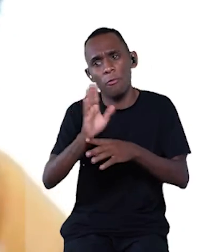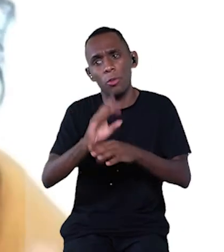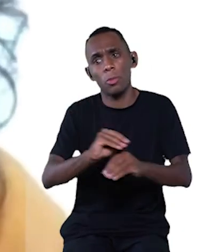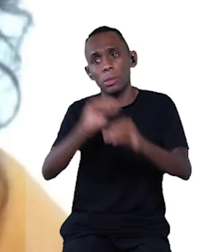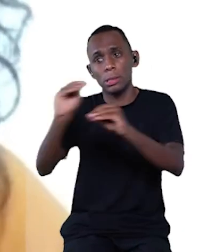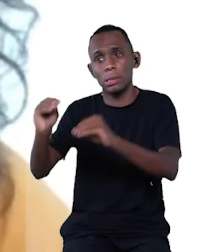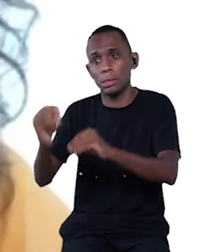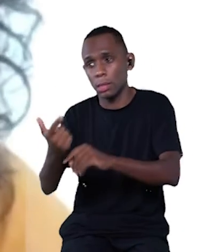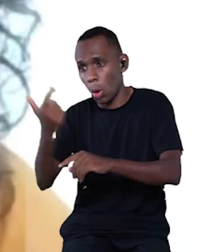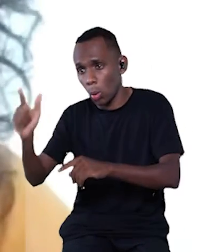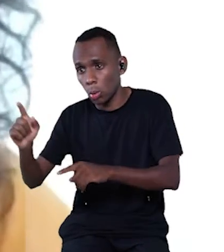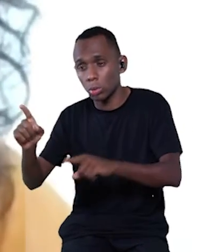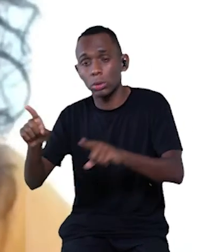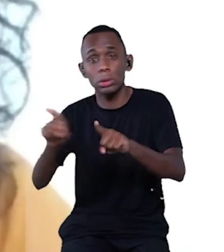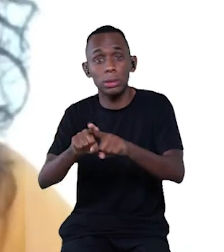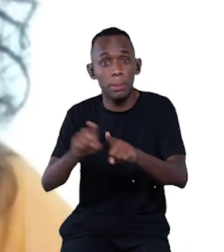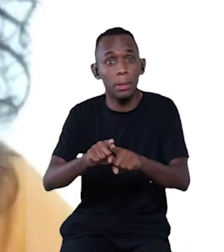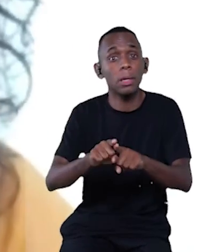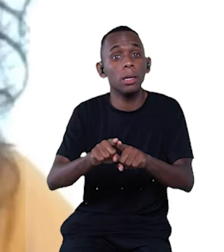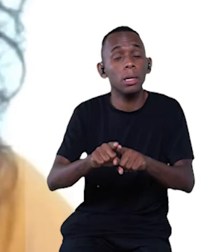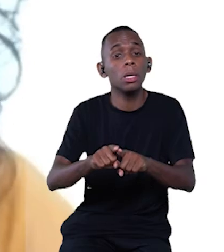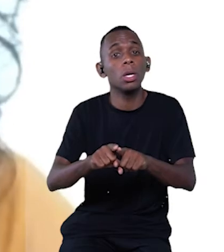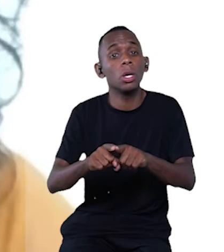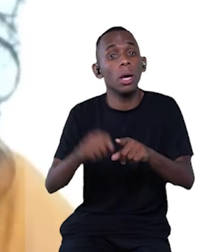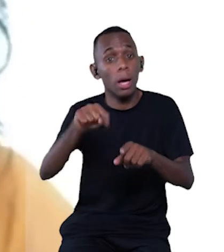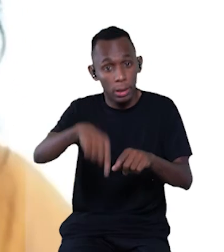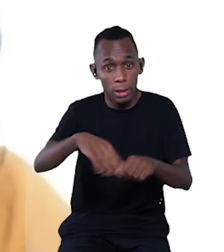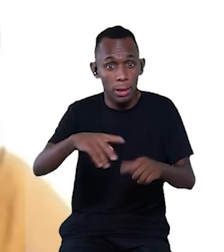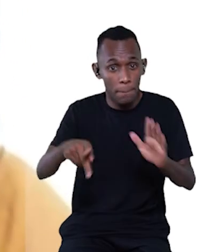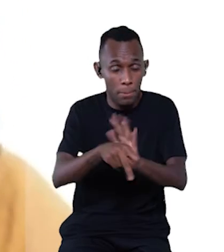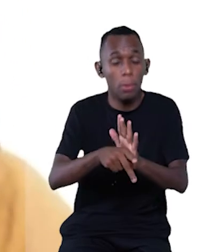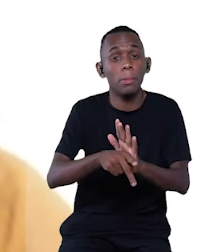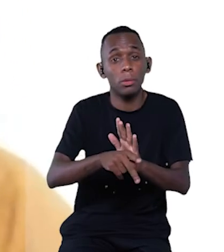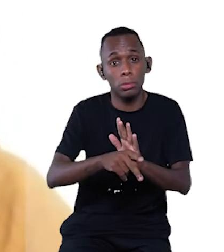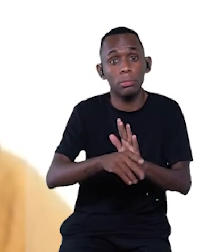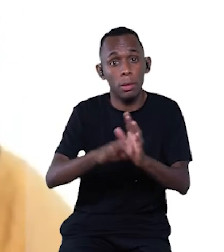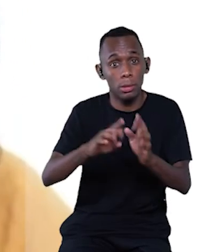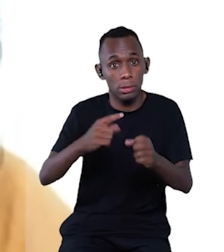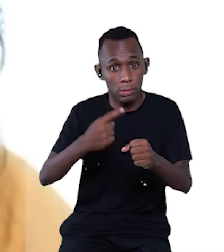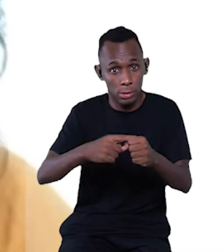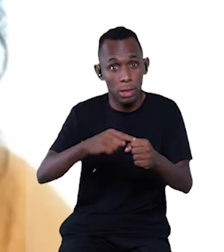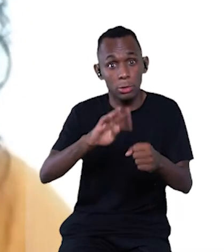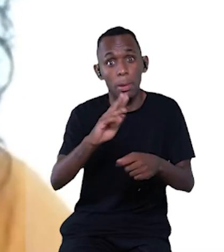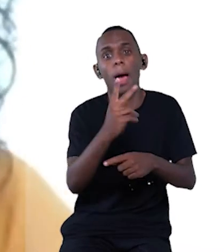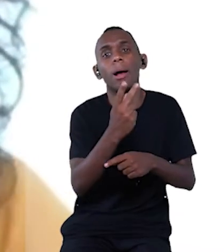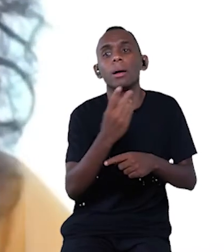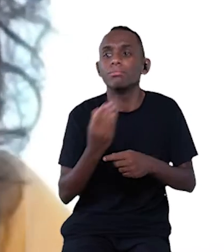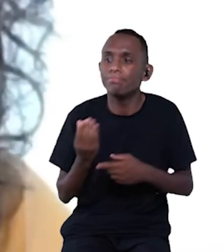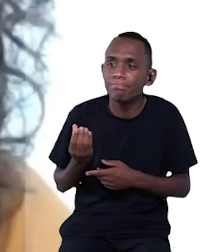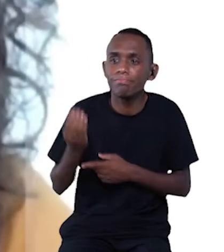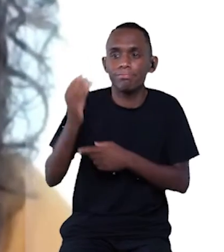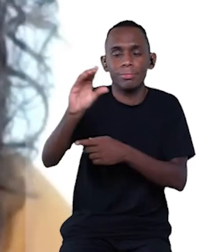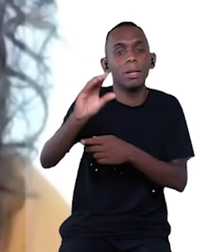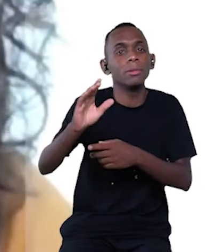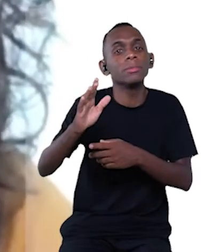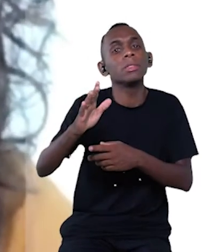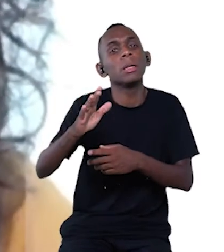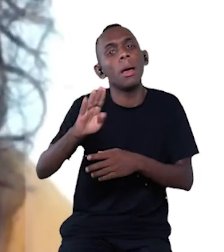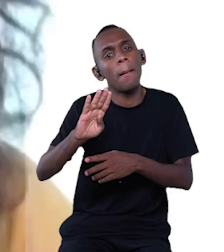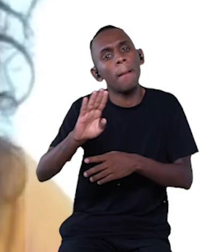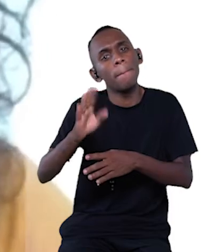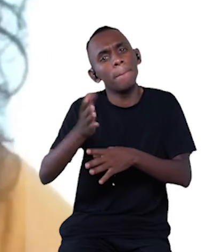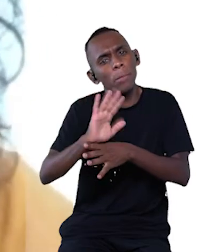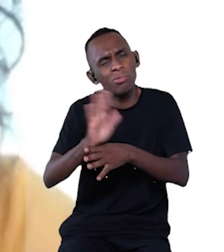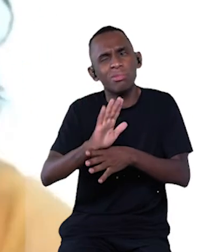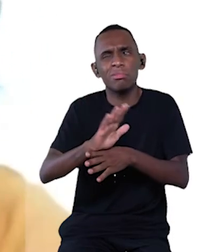Jequitinhonha, e o Samuca Vai à Praia é uma história que se passa aqui em Belo Horizonte, vai ser no bairro Goiânia, e a gente vai rodar o ano que vem,